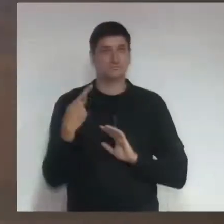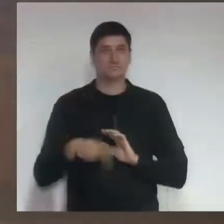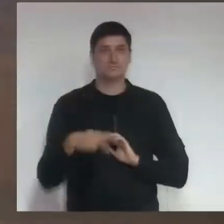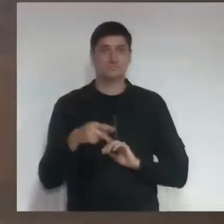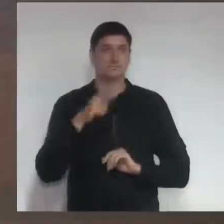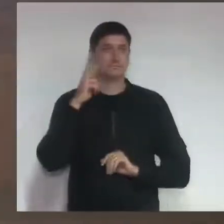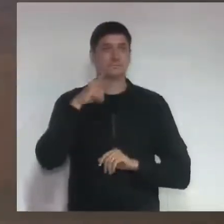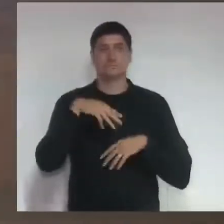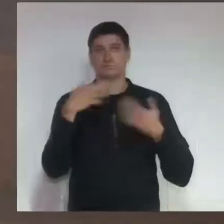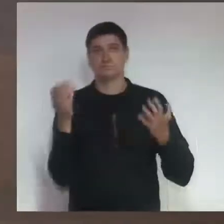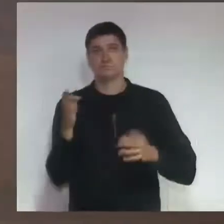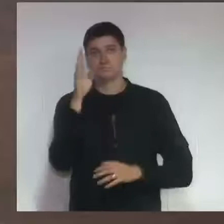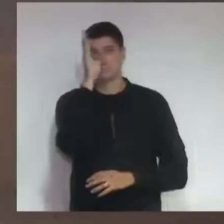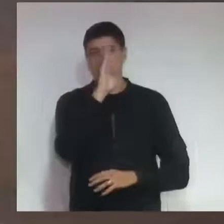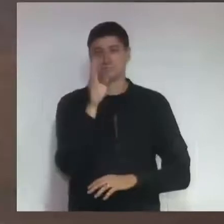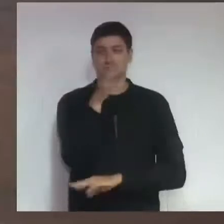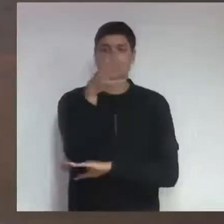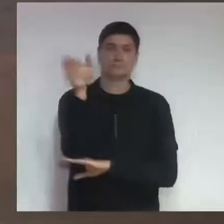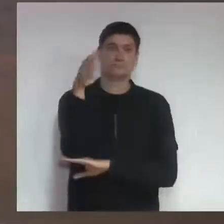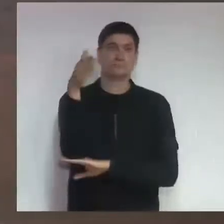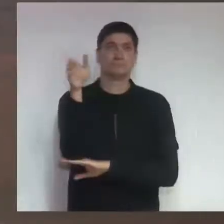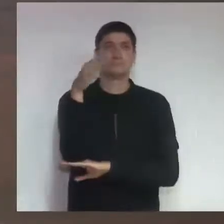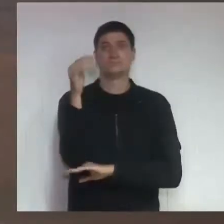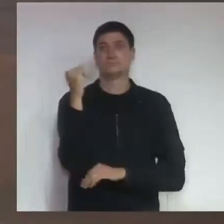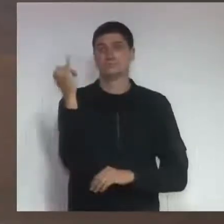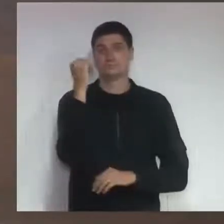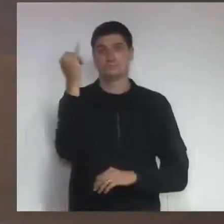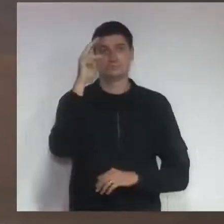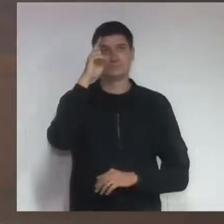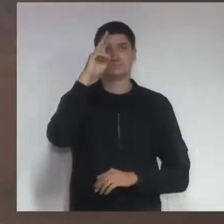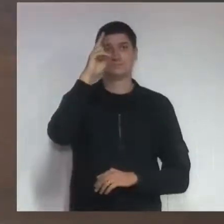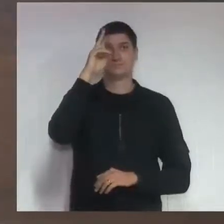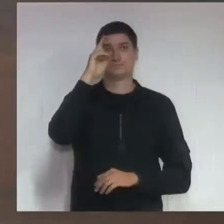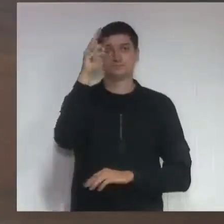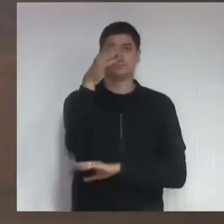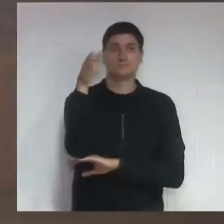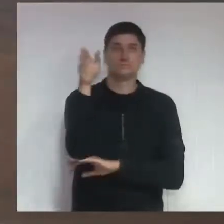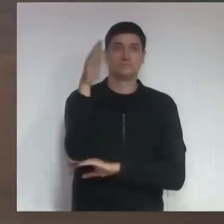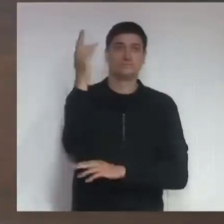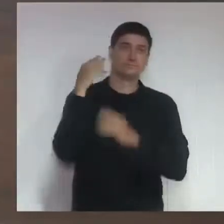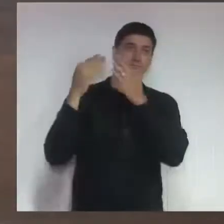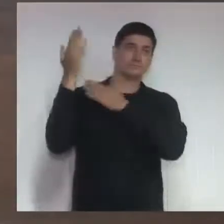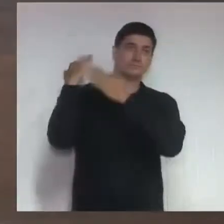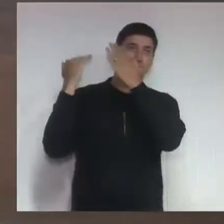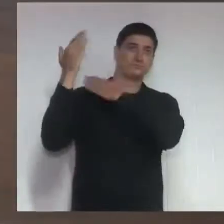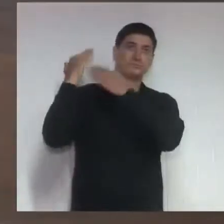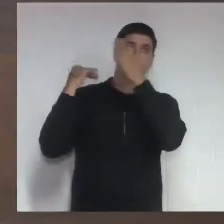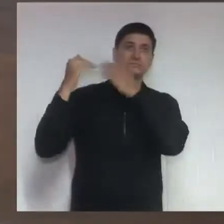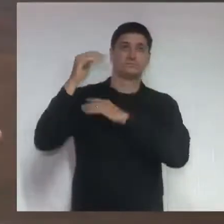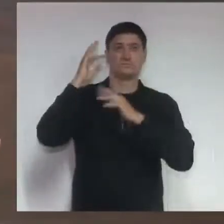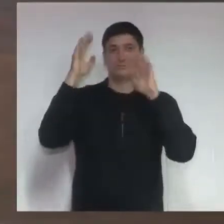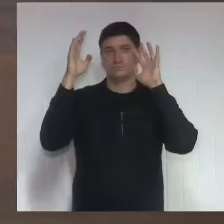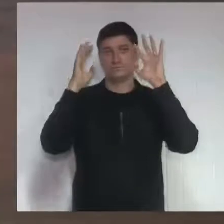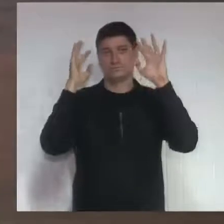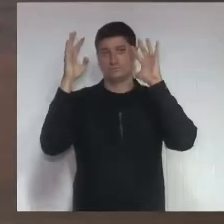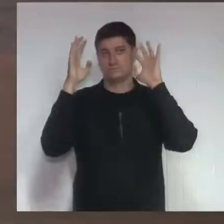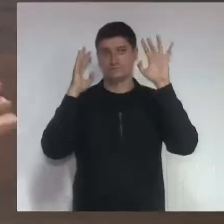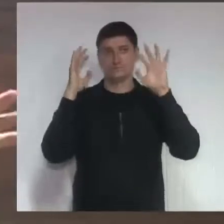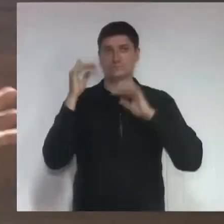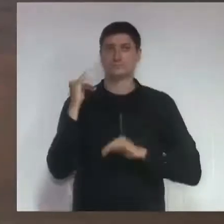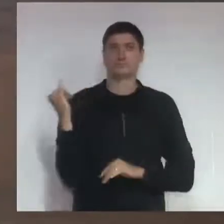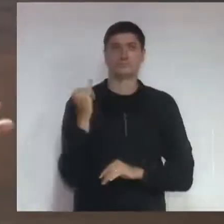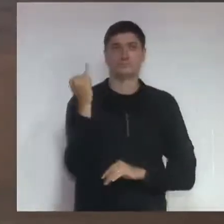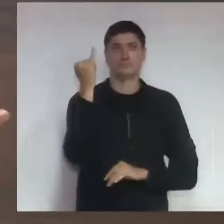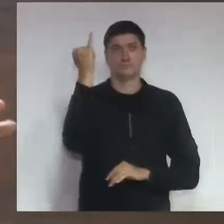então, especificamente, a gente recordar a importância da bandeira nacional é muito mais do que uma